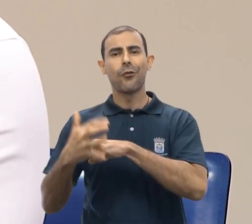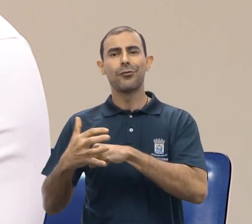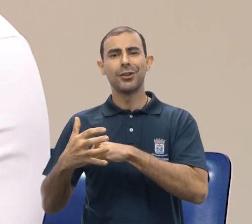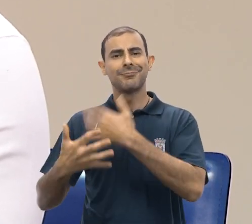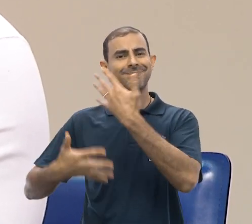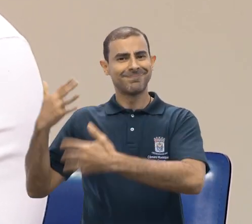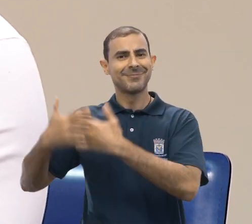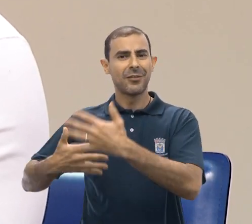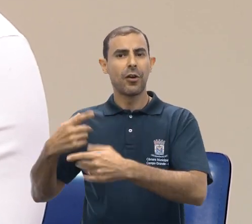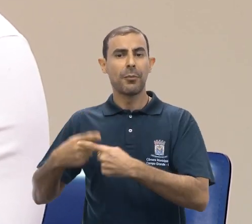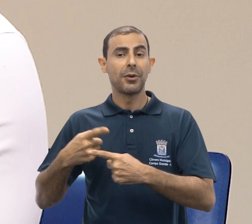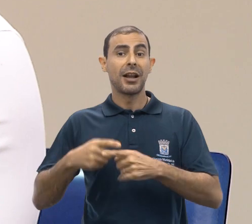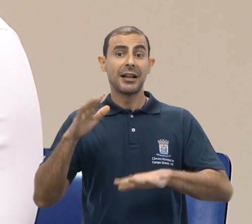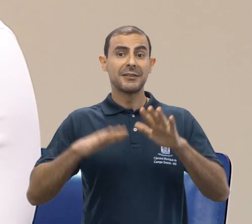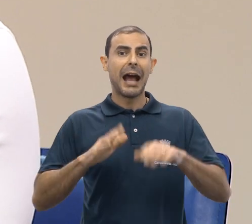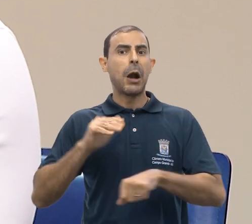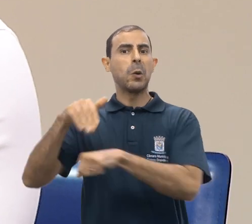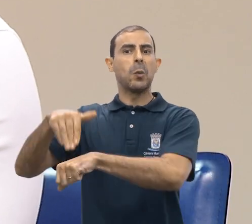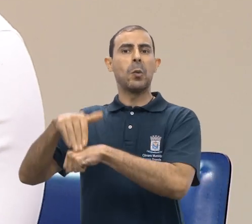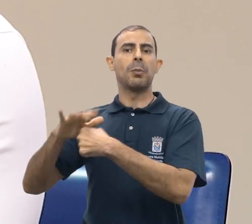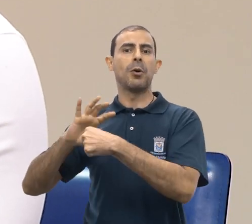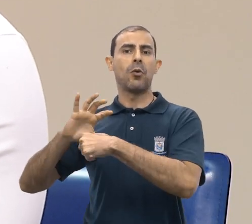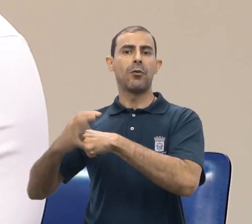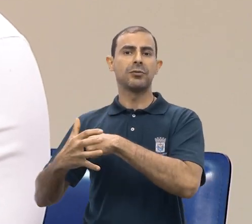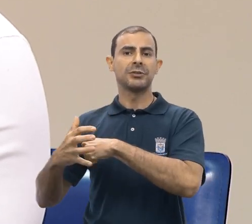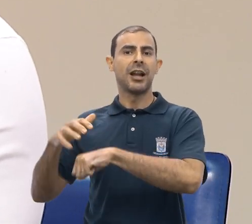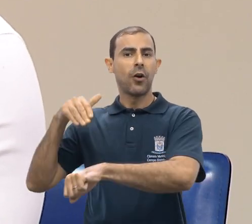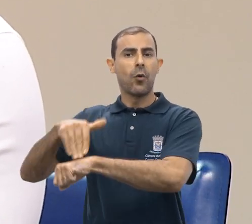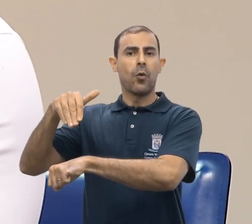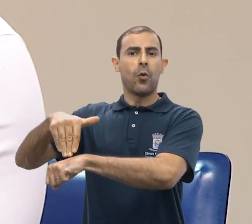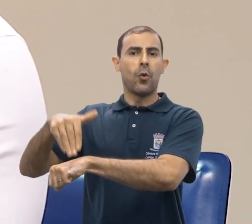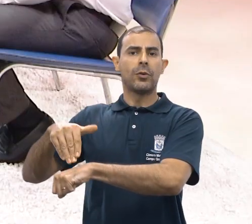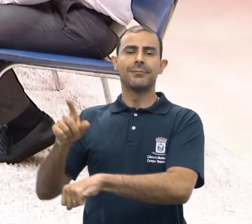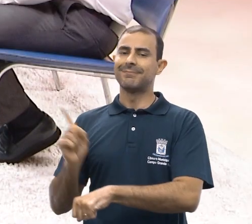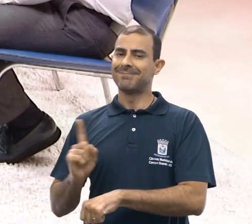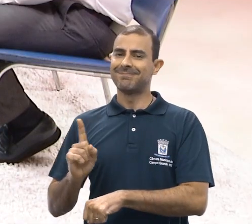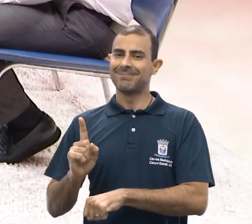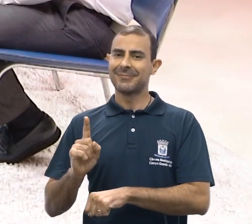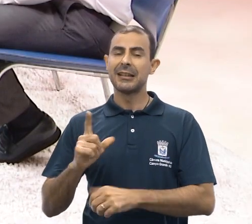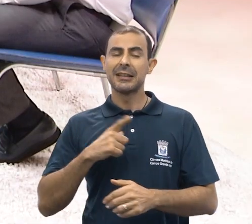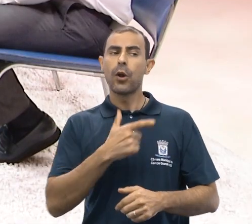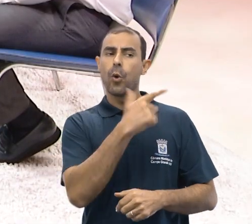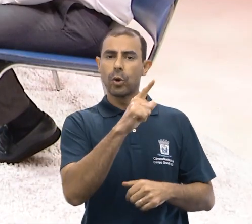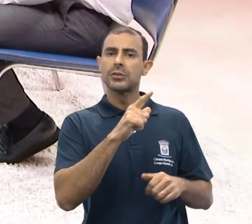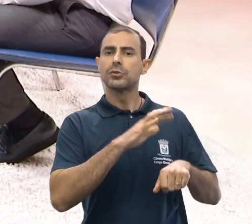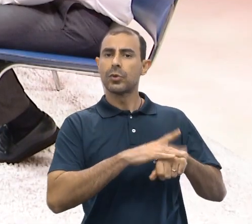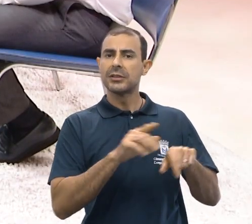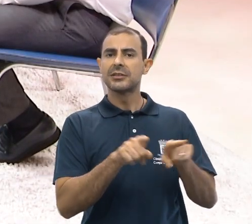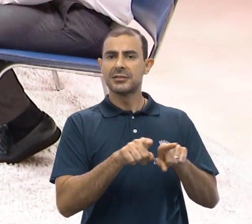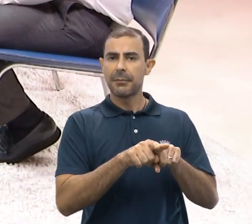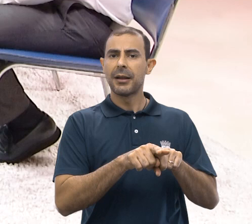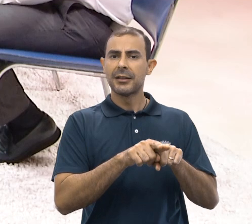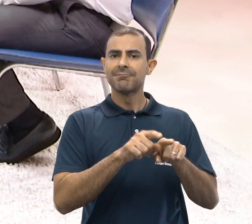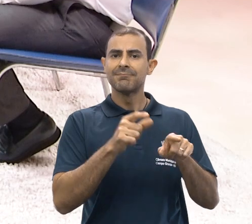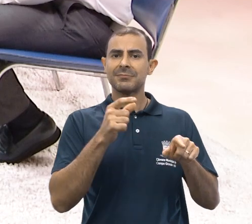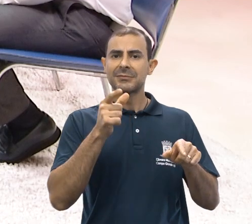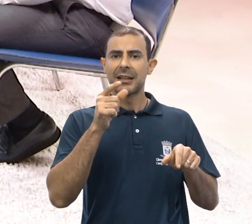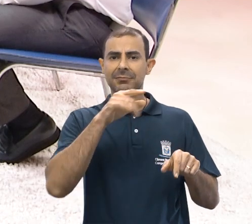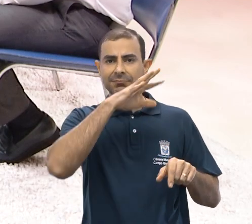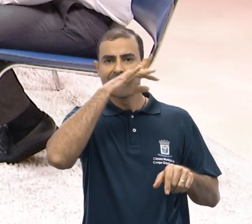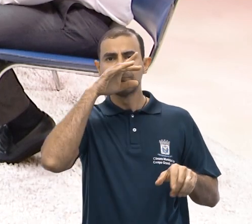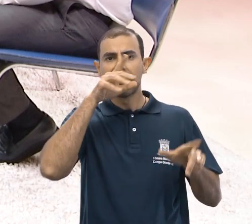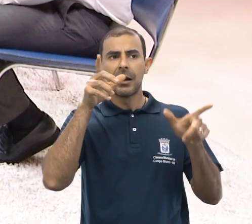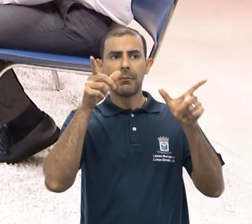Covid, então muitas vezes tudo é culpa do Covid, mas nem tudo é só isso, né, tem outras doenças que podem